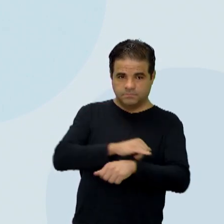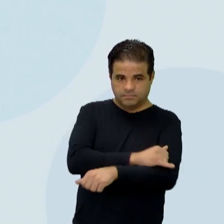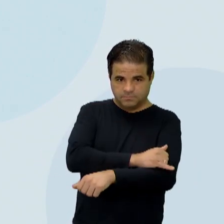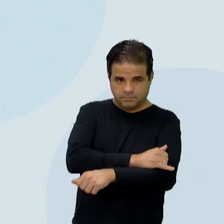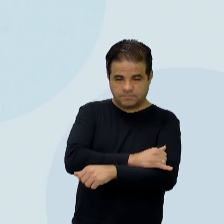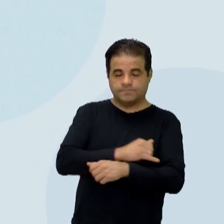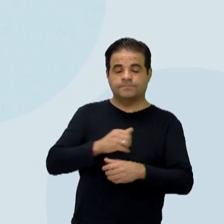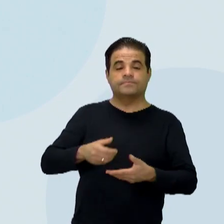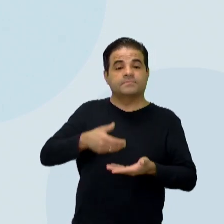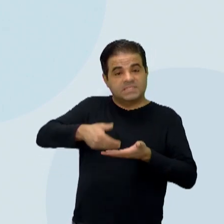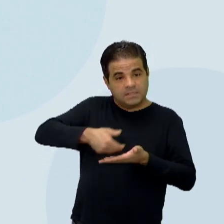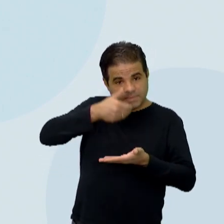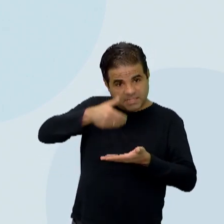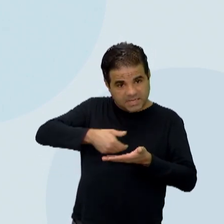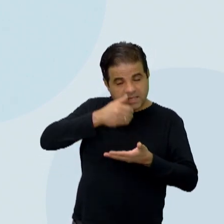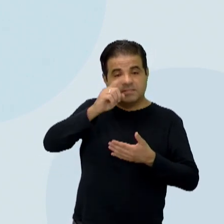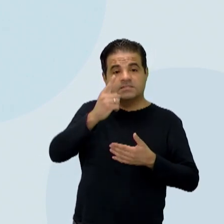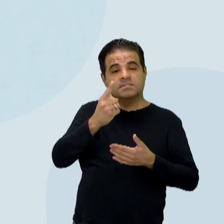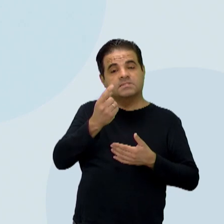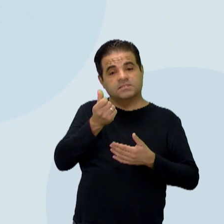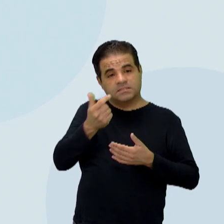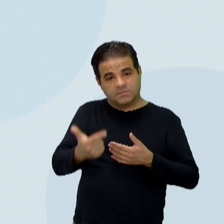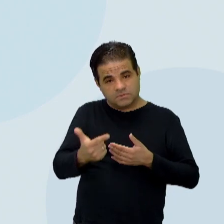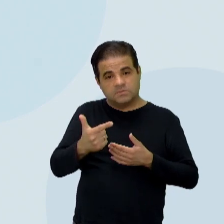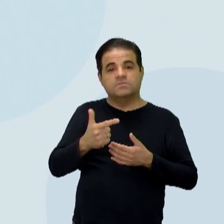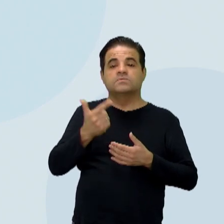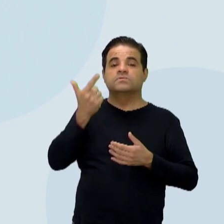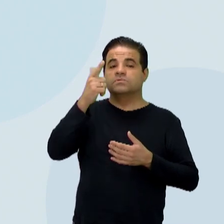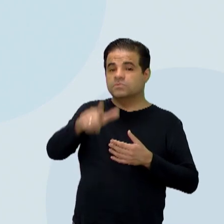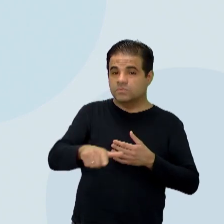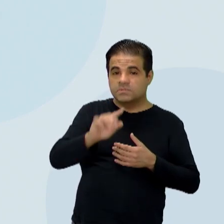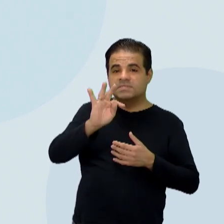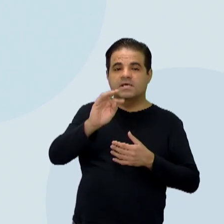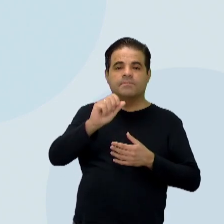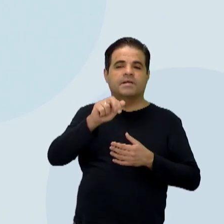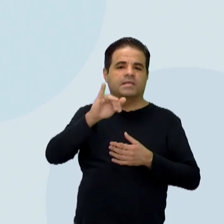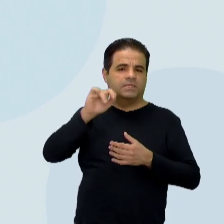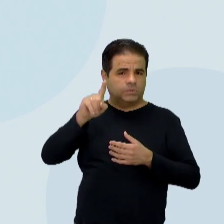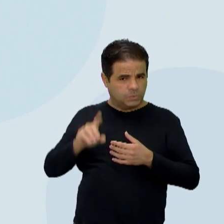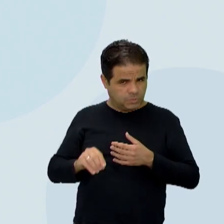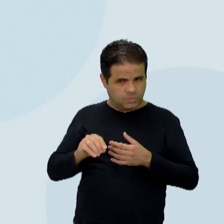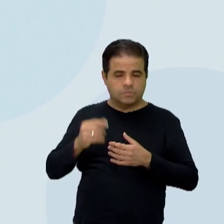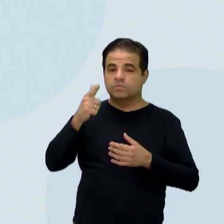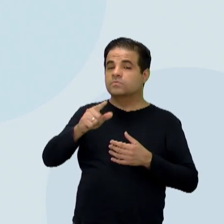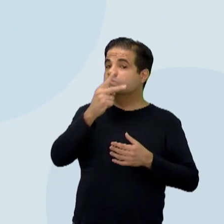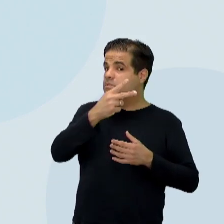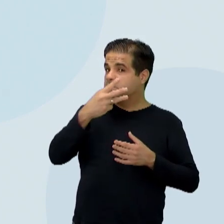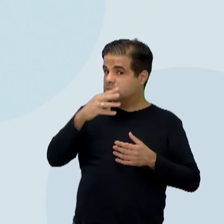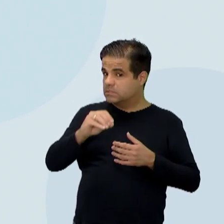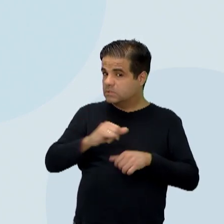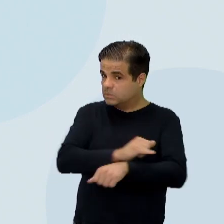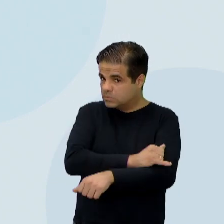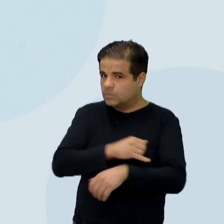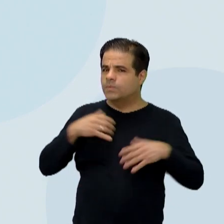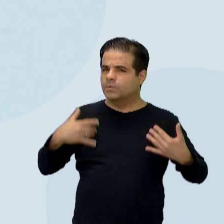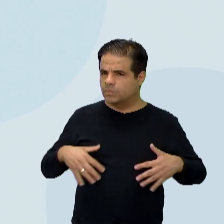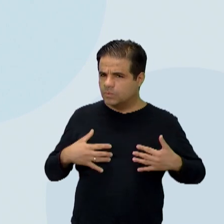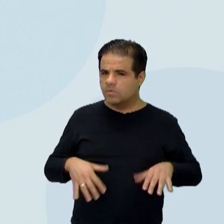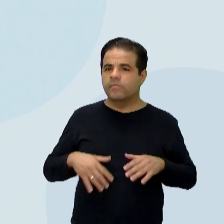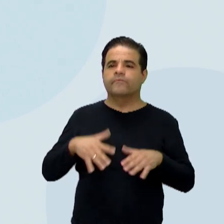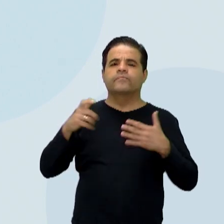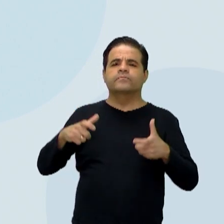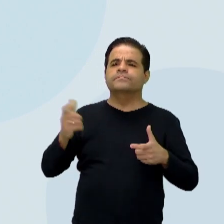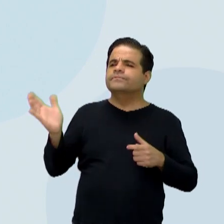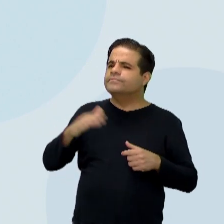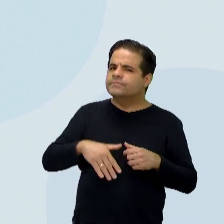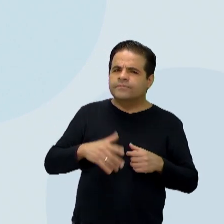abacate, 162 calorias. Ou do supercalórico tamarindo, 230 calorias, ou 230 calorias. Mas